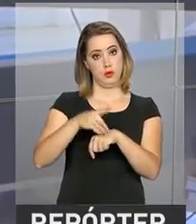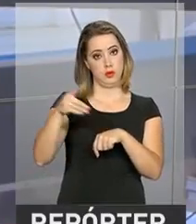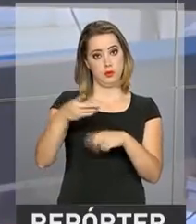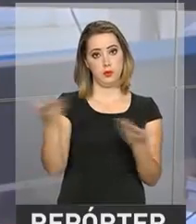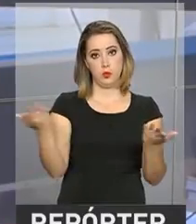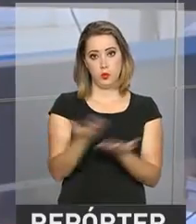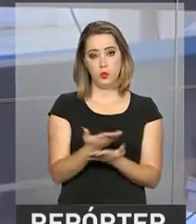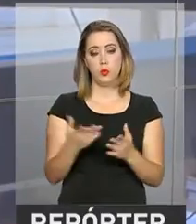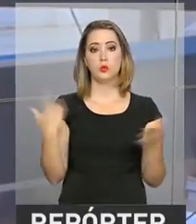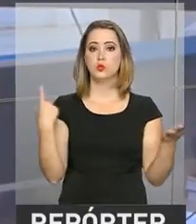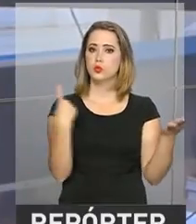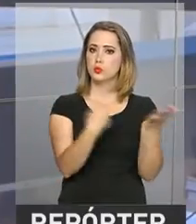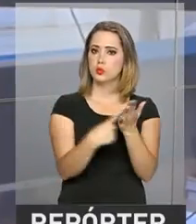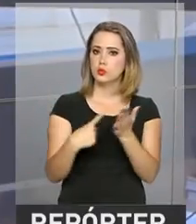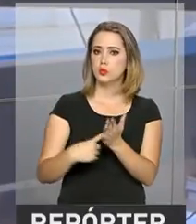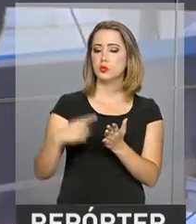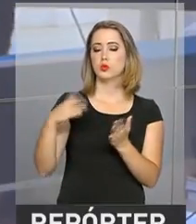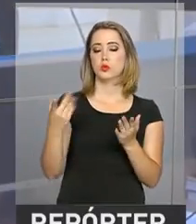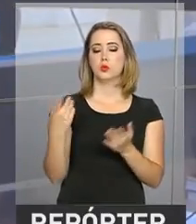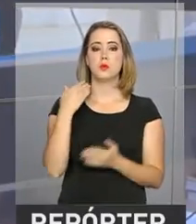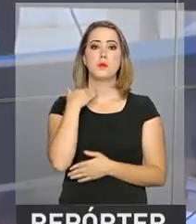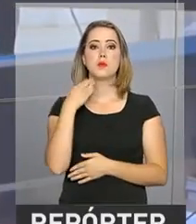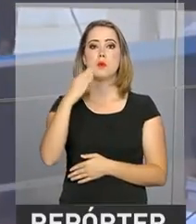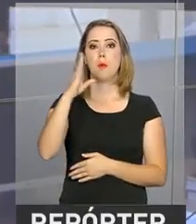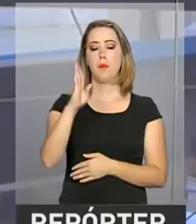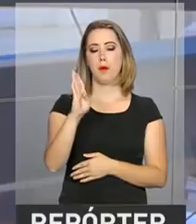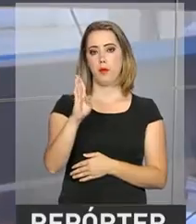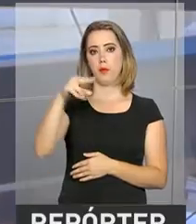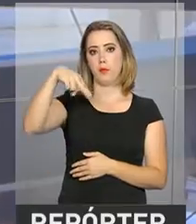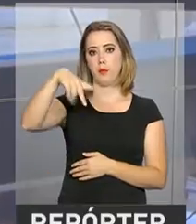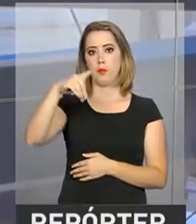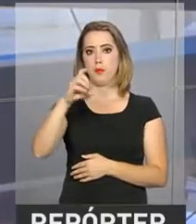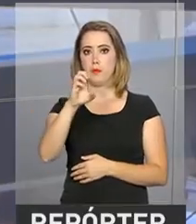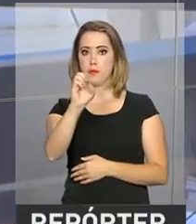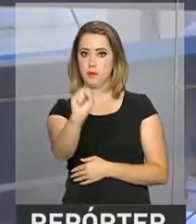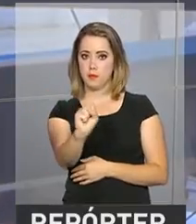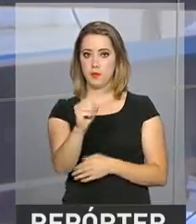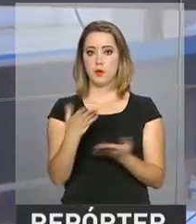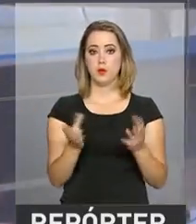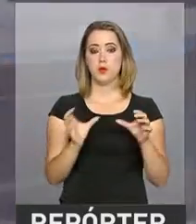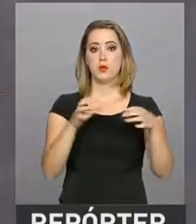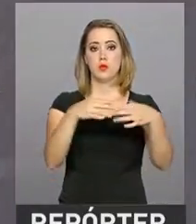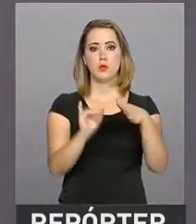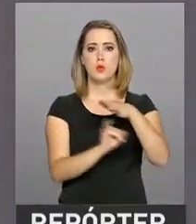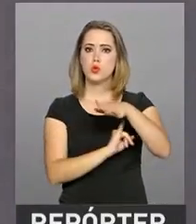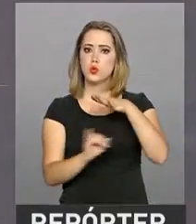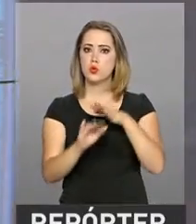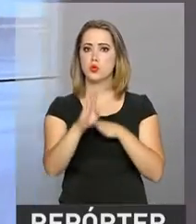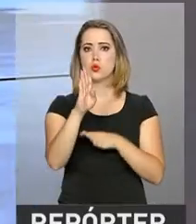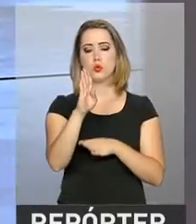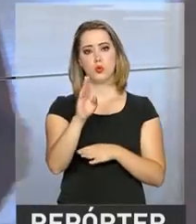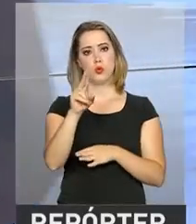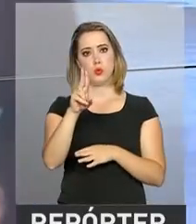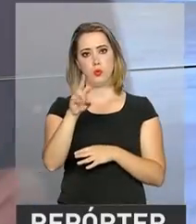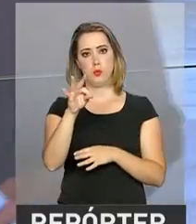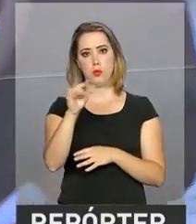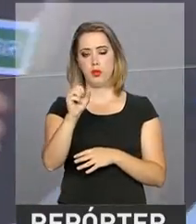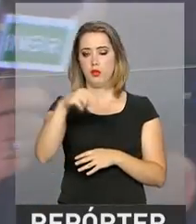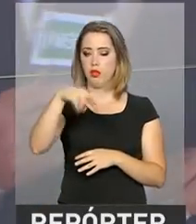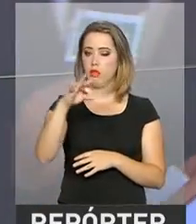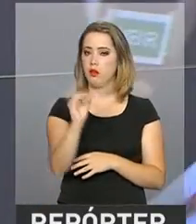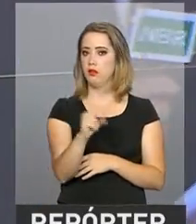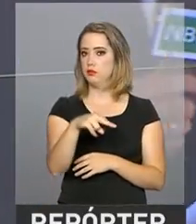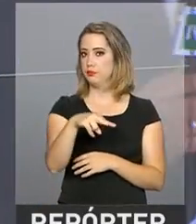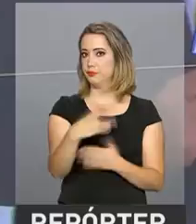econômico e social o bnds ea fundação butantan ao vivo repórter paulo la sálvia tem mais informações